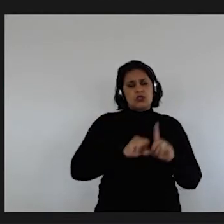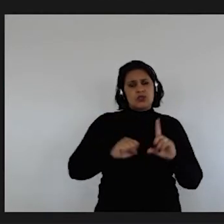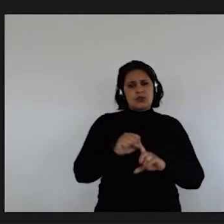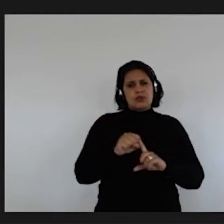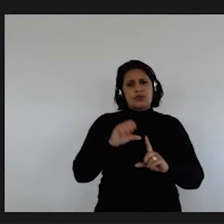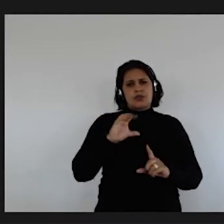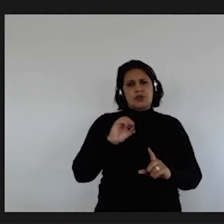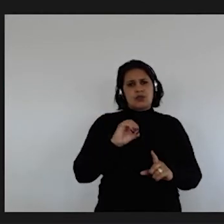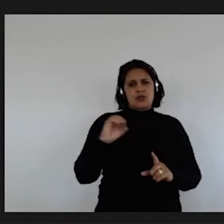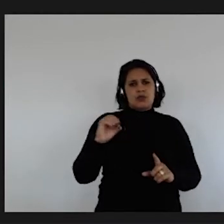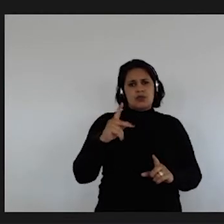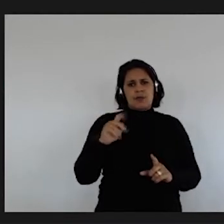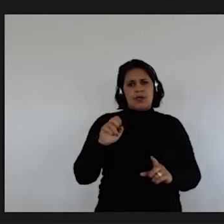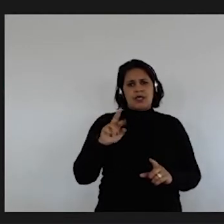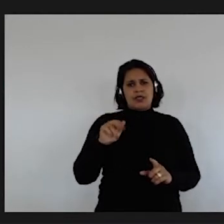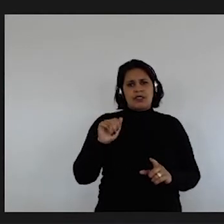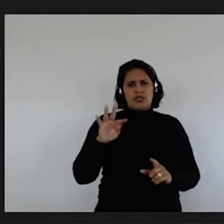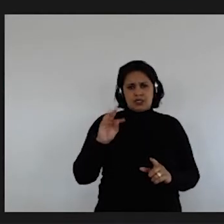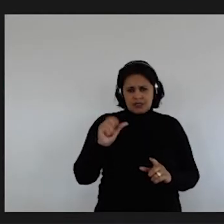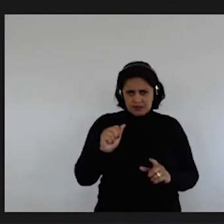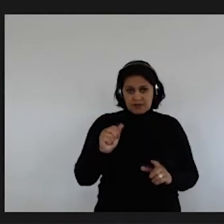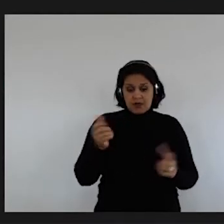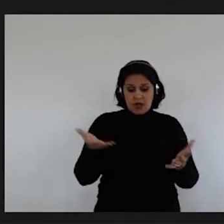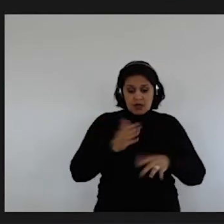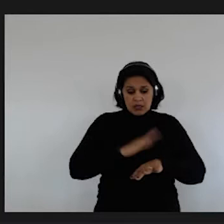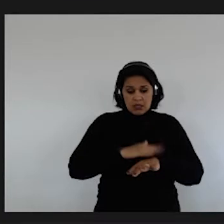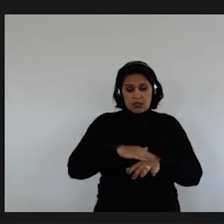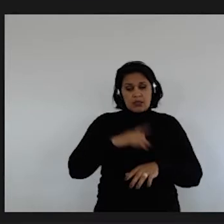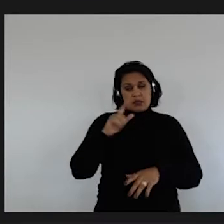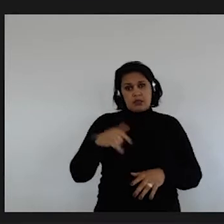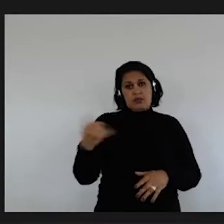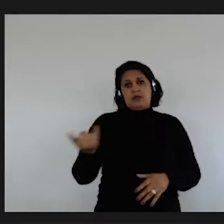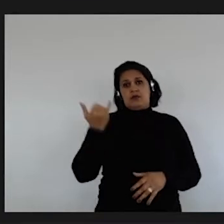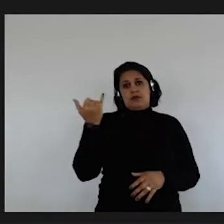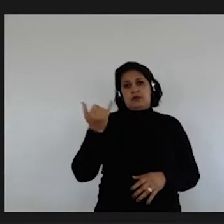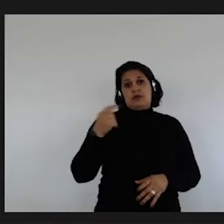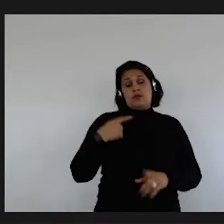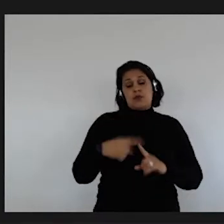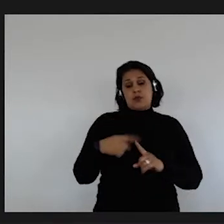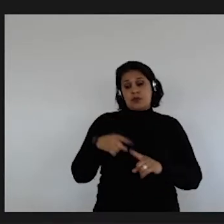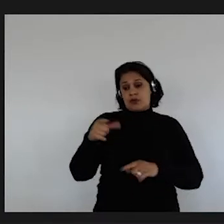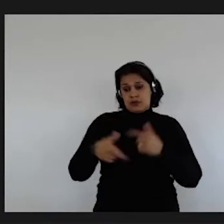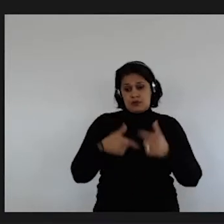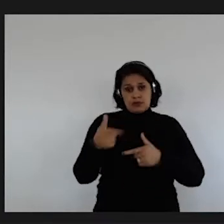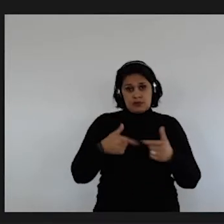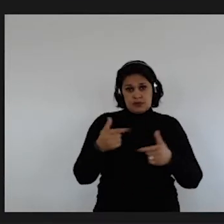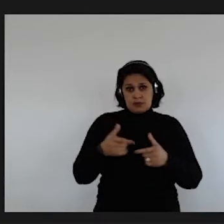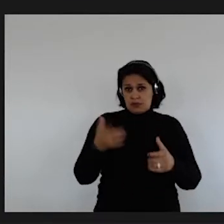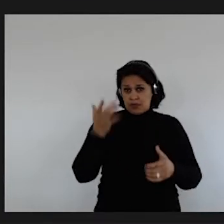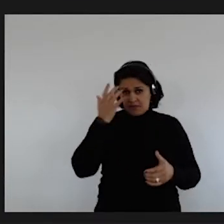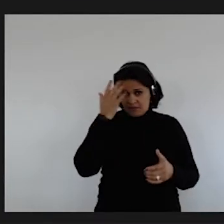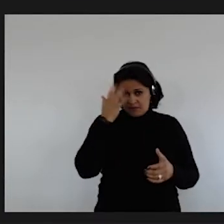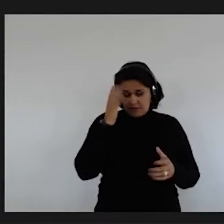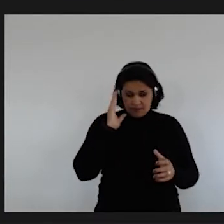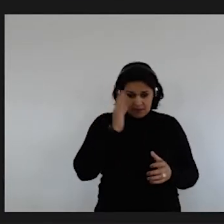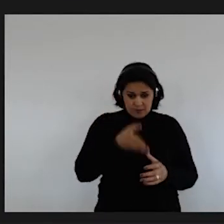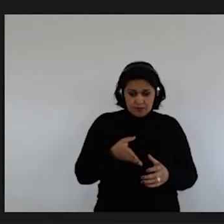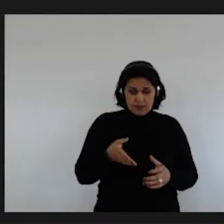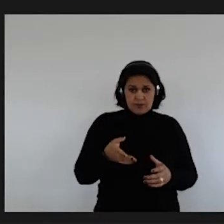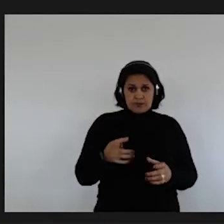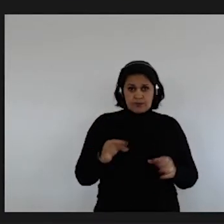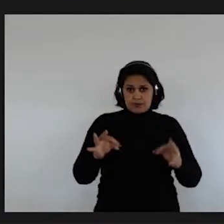importância das cooperativas nesse momento tão dramático se faz sentir, pois além de otimizar a produção do agronegócio em todos os seus perfis,